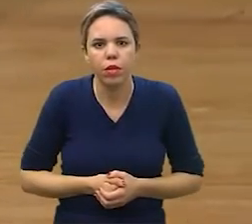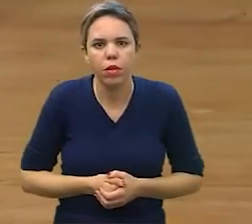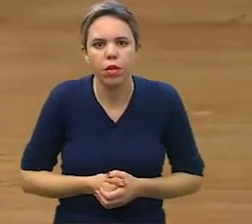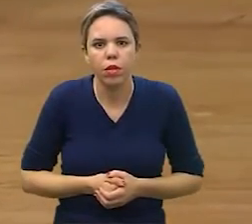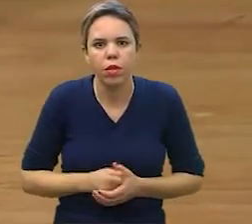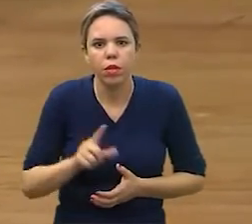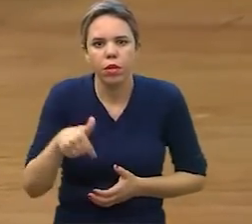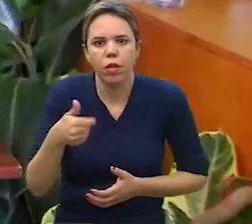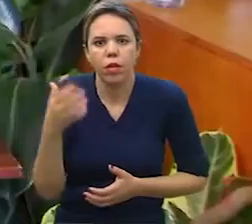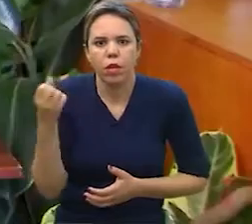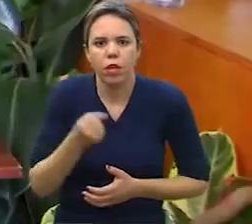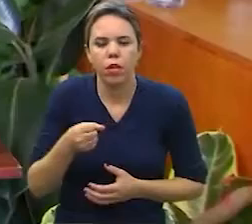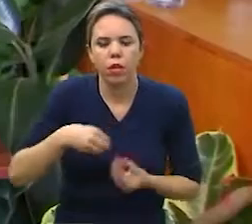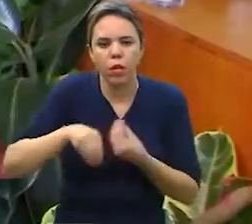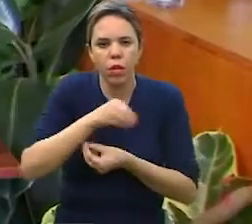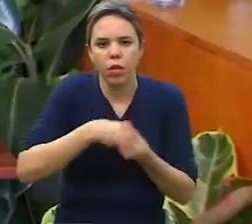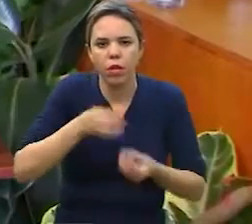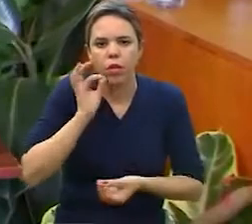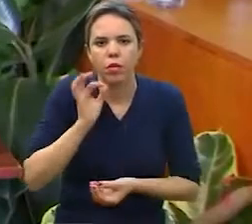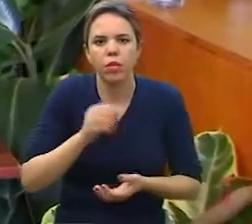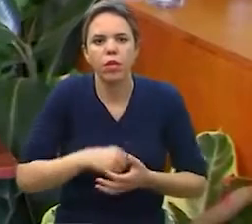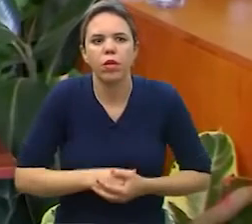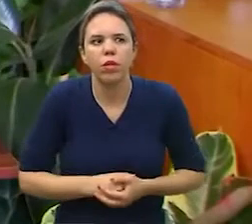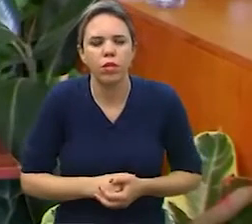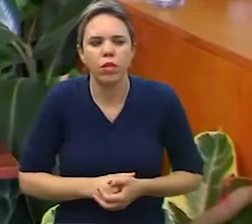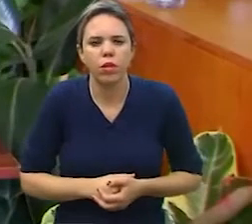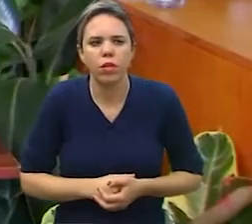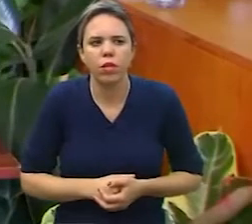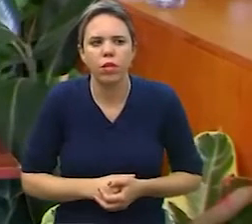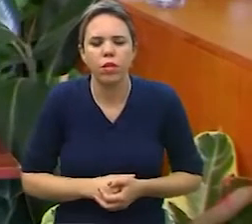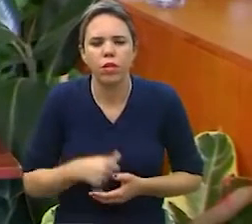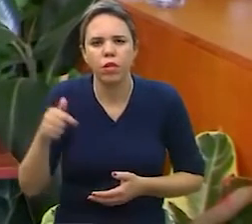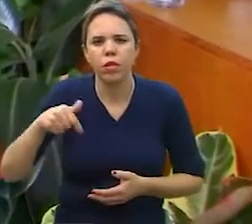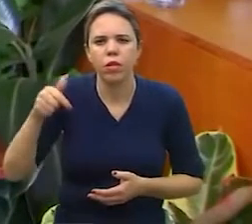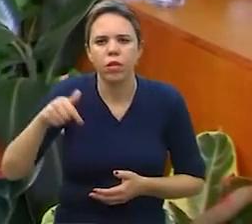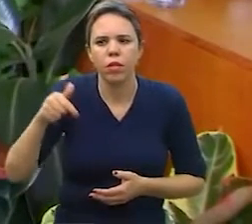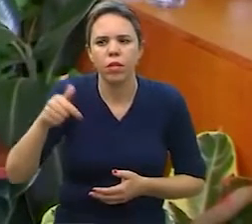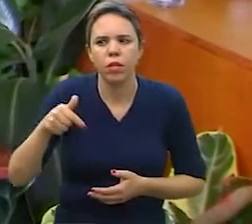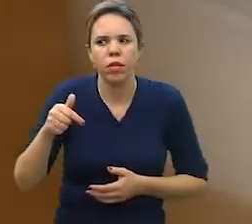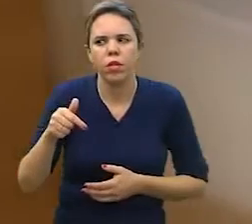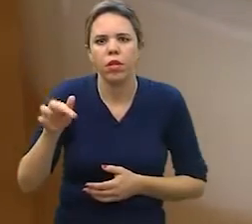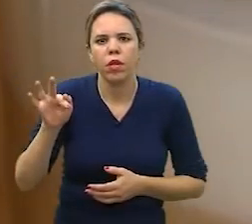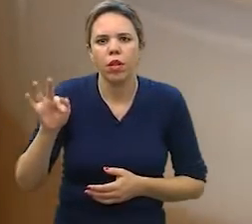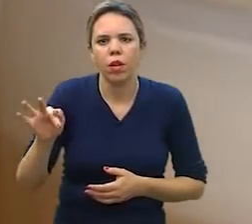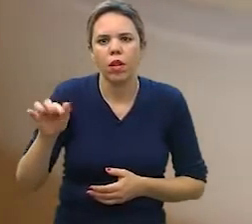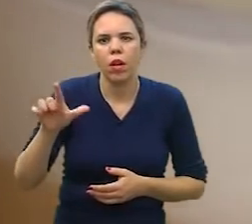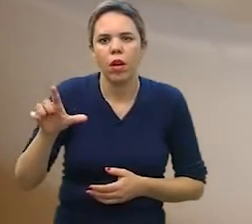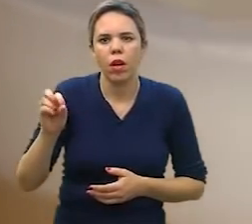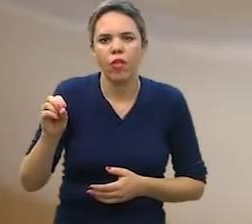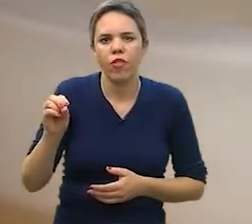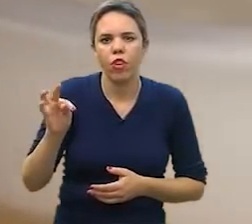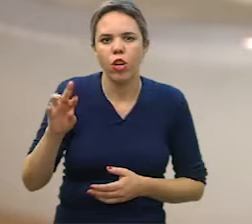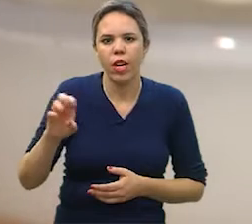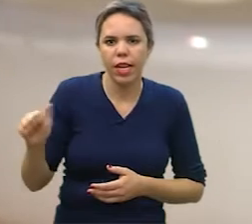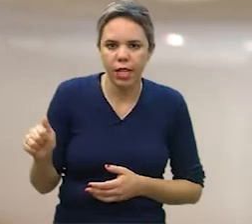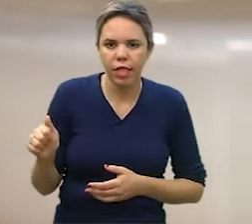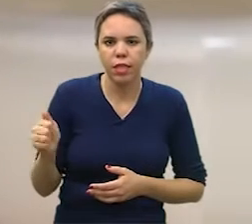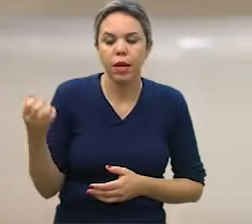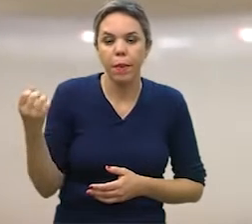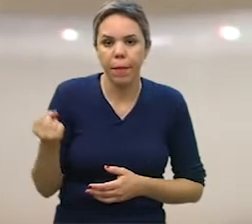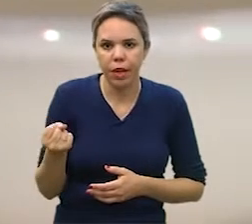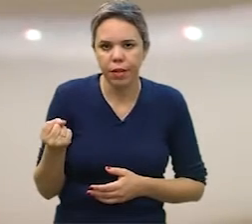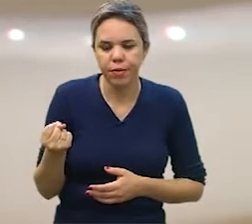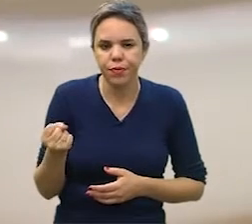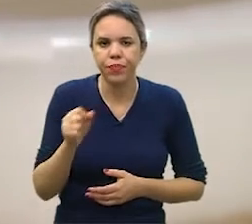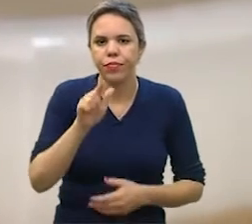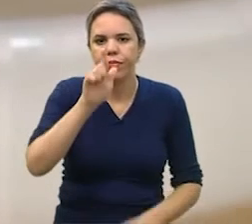primeiro, depois o leite e o café. Olha só. E aí, aqui na floresta branca, nós temos então geleia.